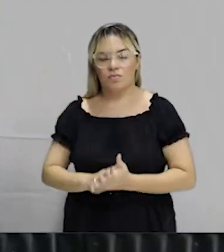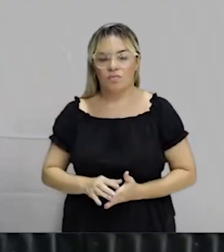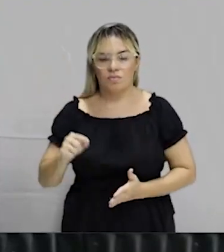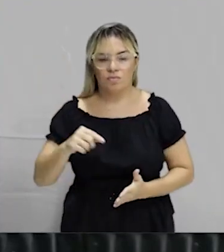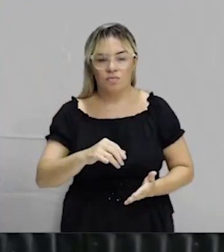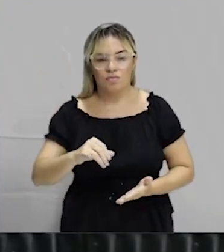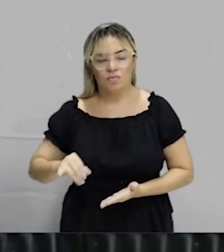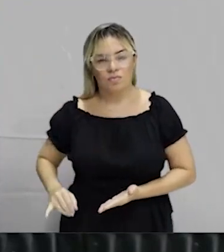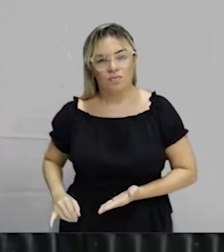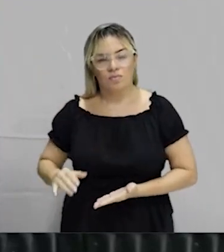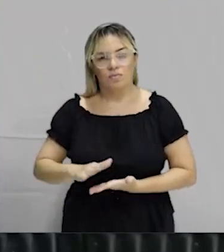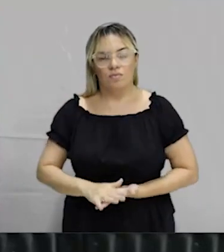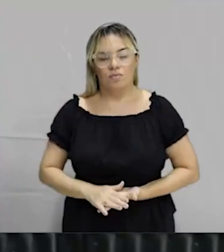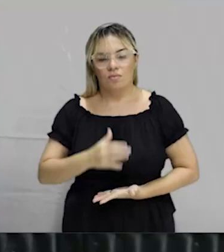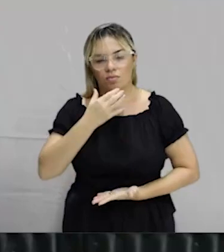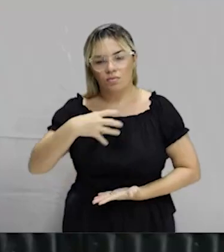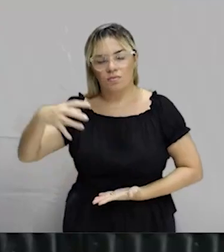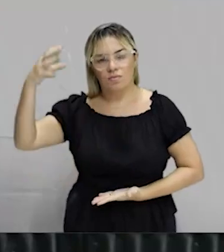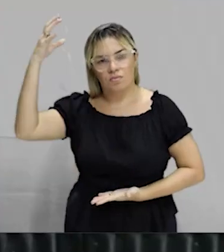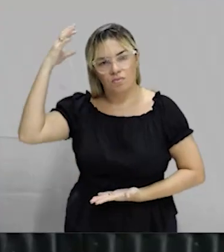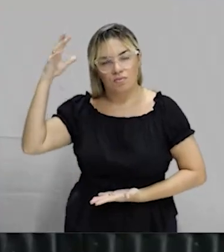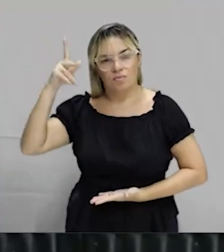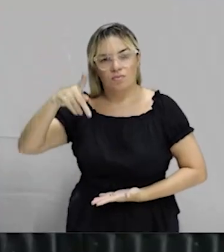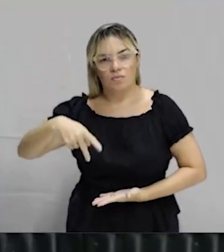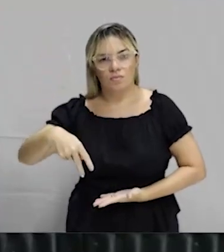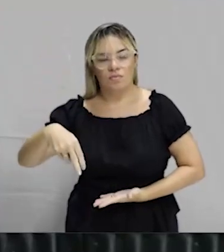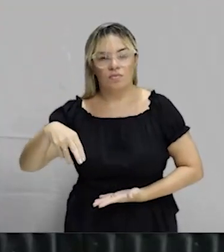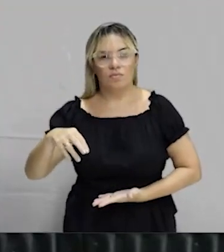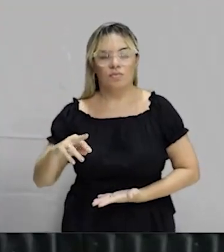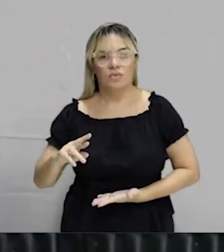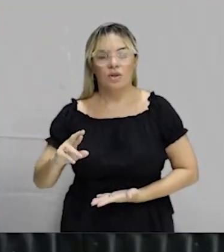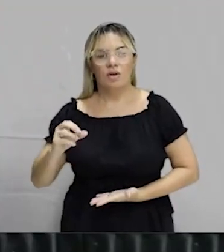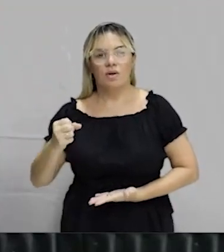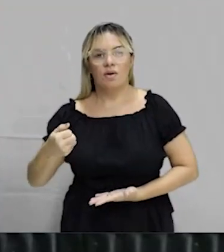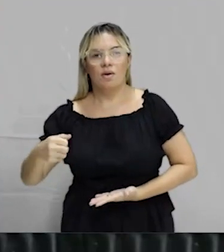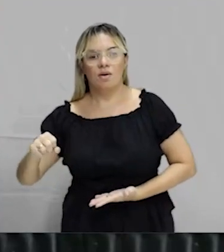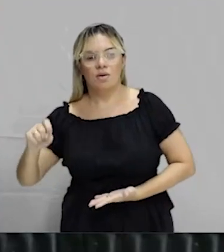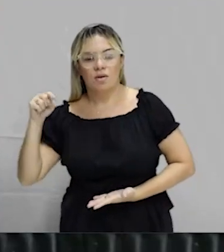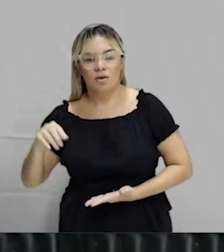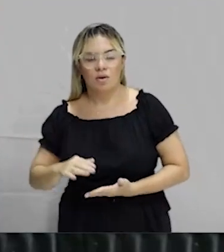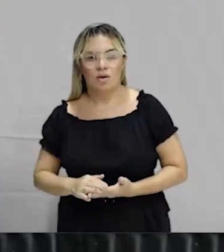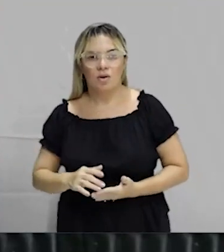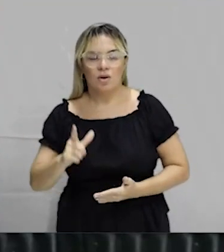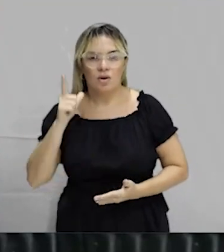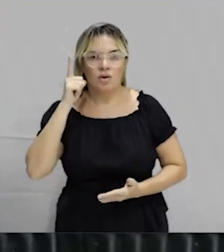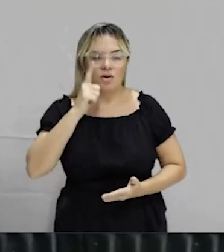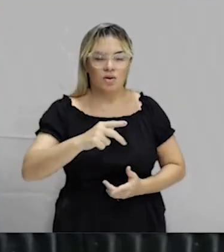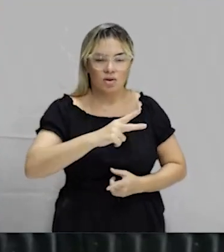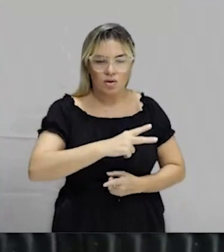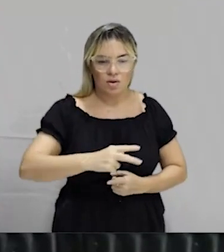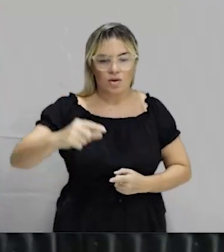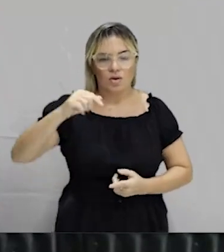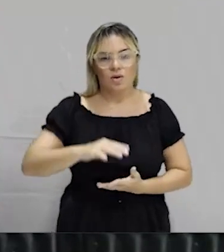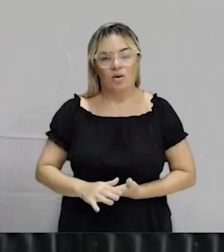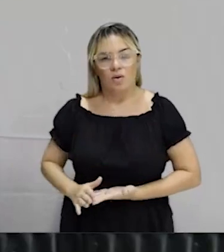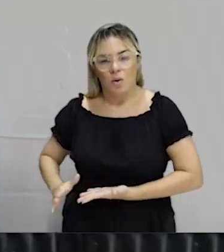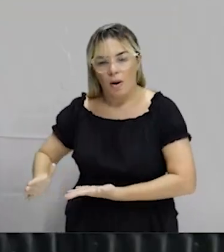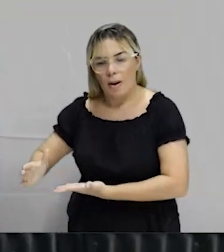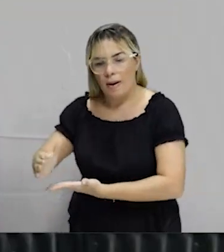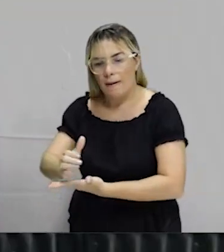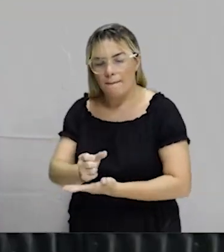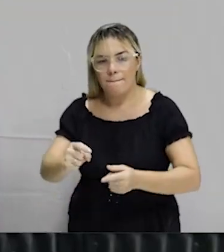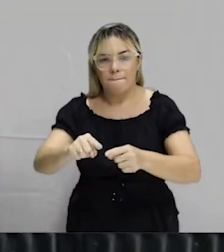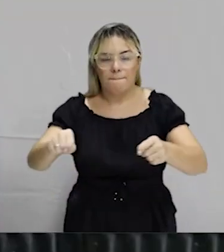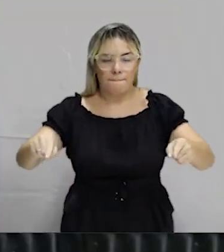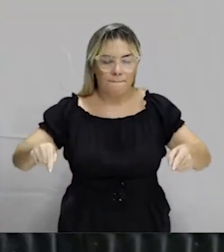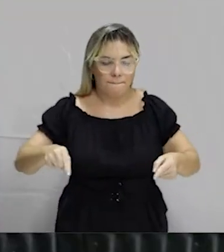chamado Império Persa. O Império Persa ele vai alcançar o seu ápice, seu apogeu,